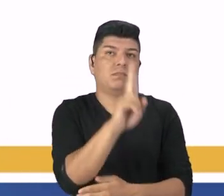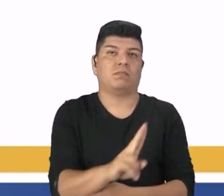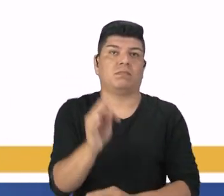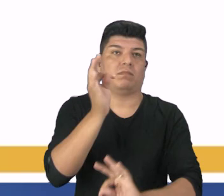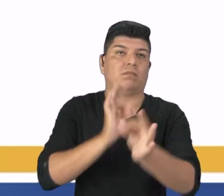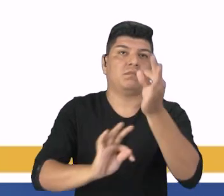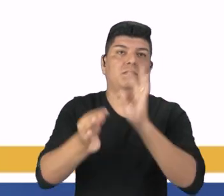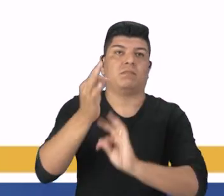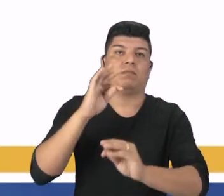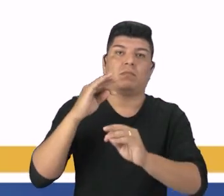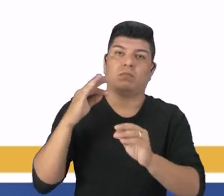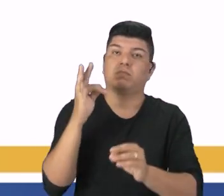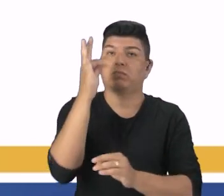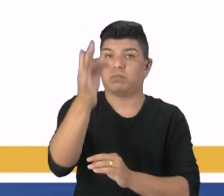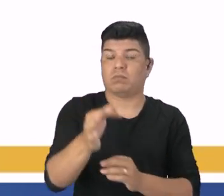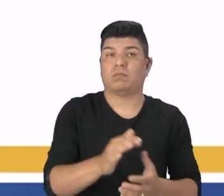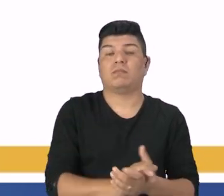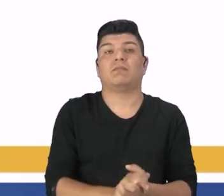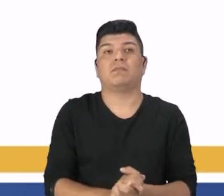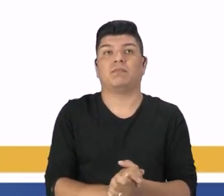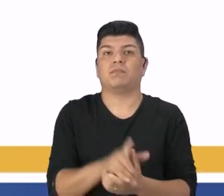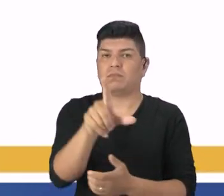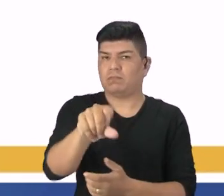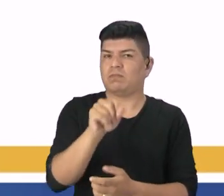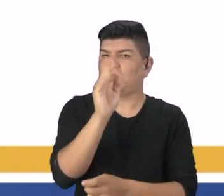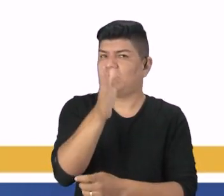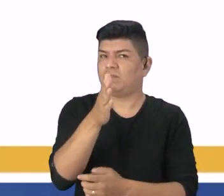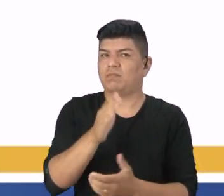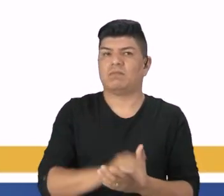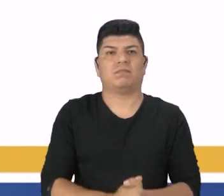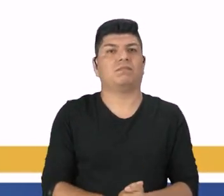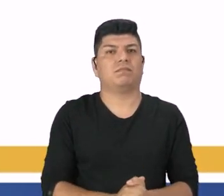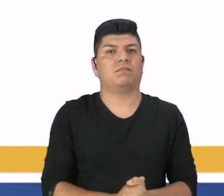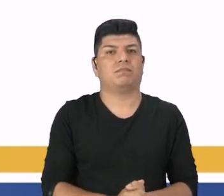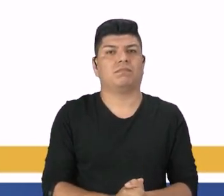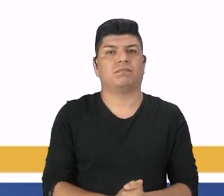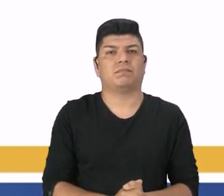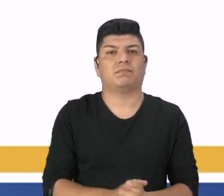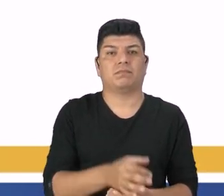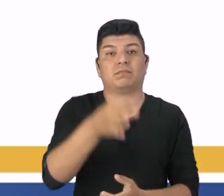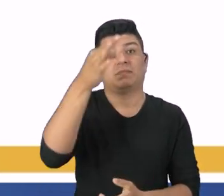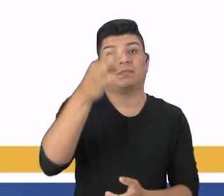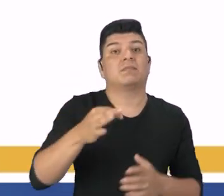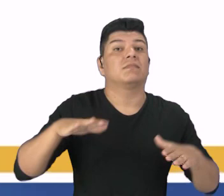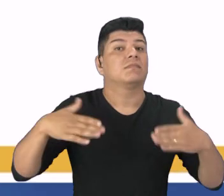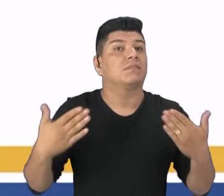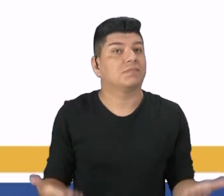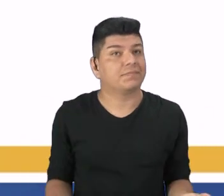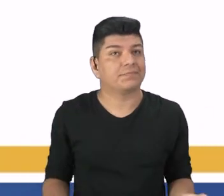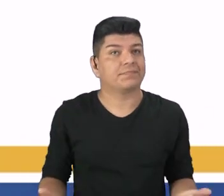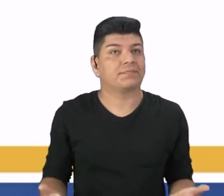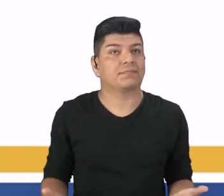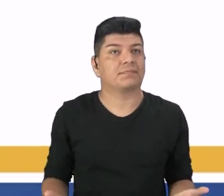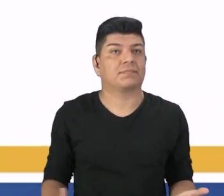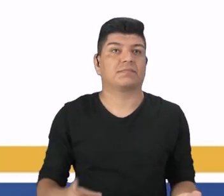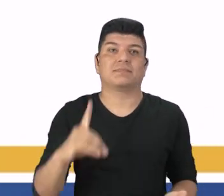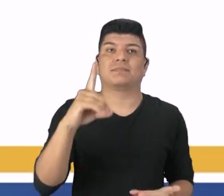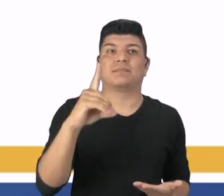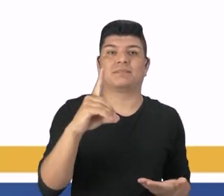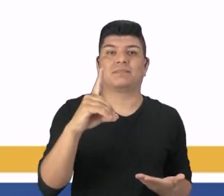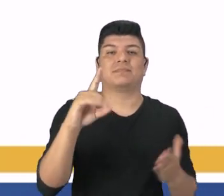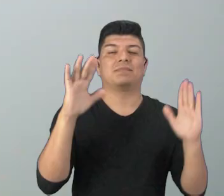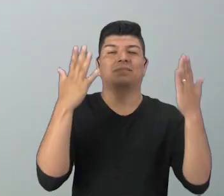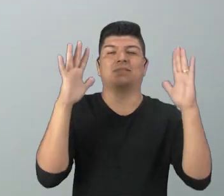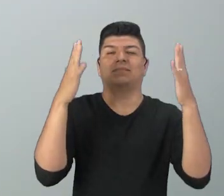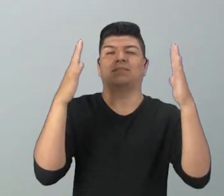de tecnologias avançadas. Fez a sua escolha? Então a escolha certa é a letra D.